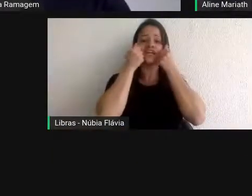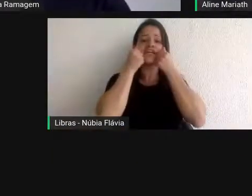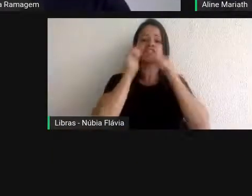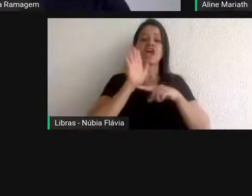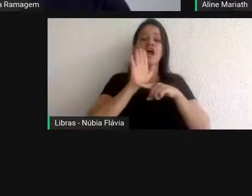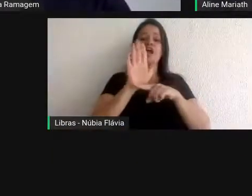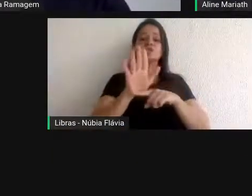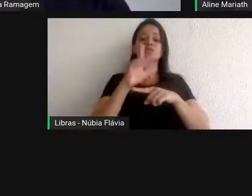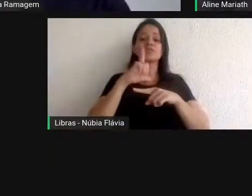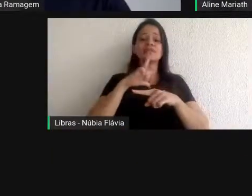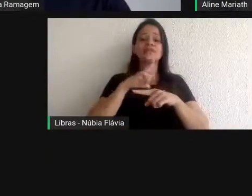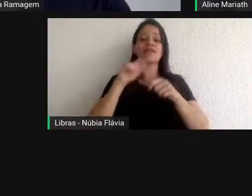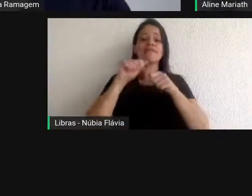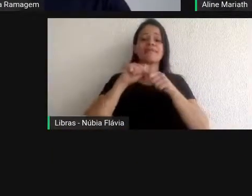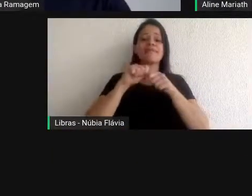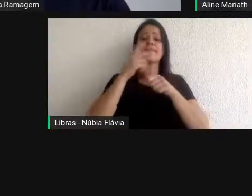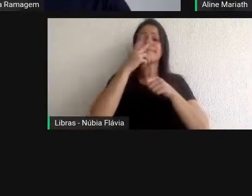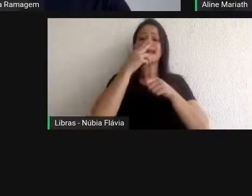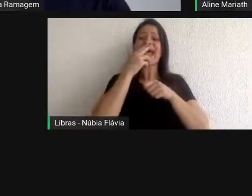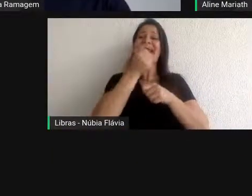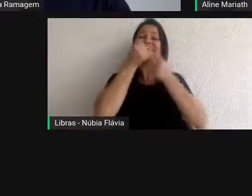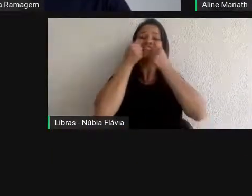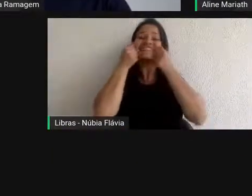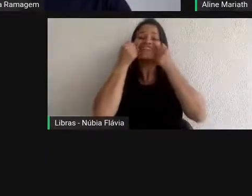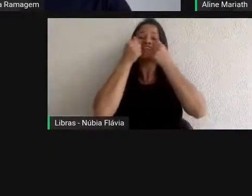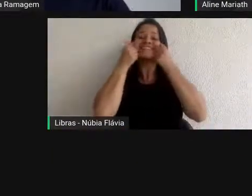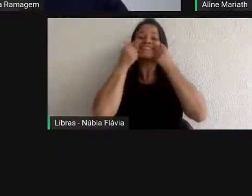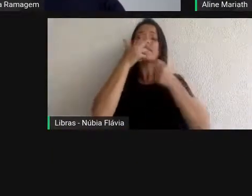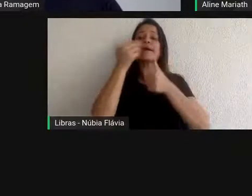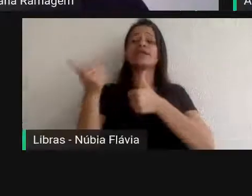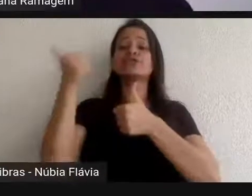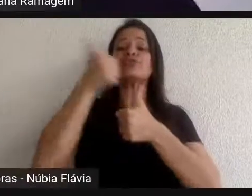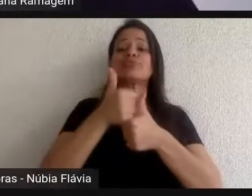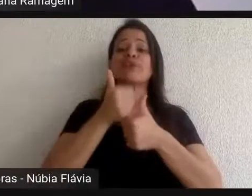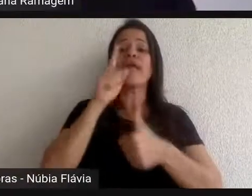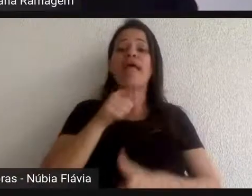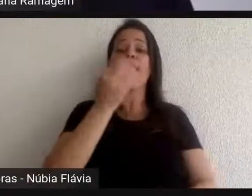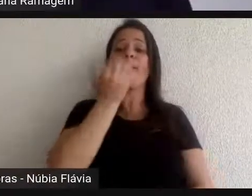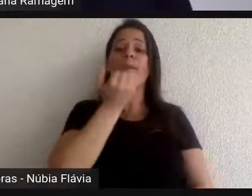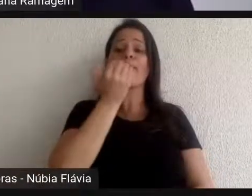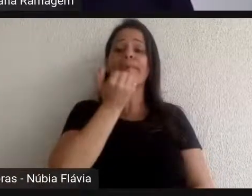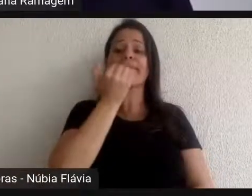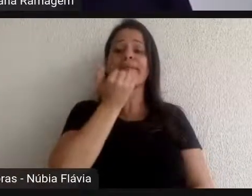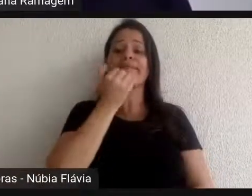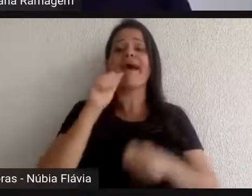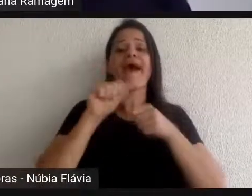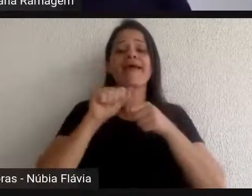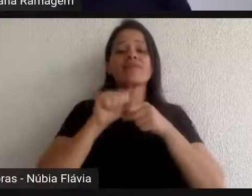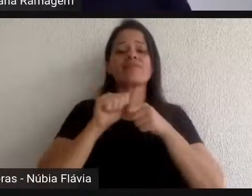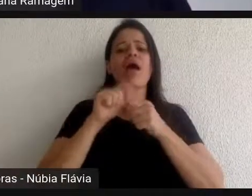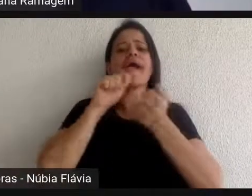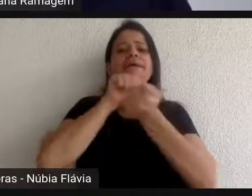fica naquela, ih, tá chegando o lanchinho, tá chegando a comida, aí a gente começa a produzir, né,